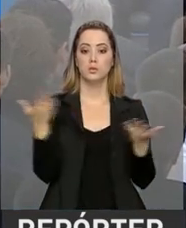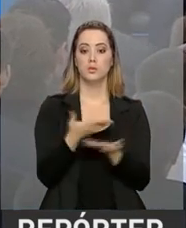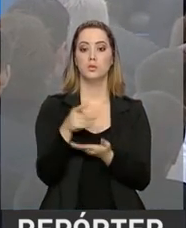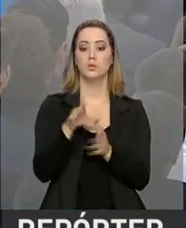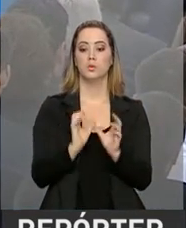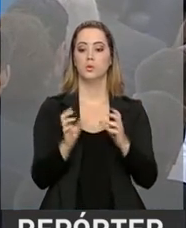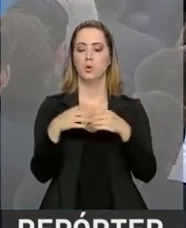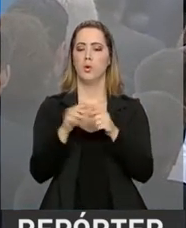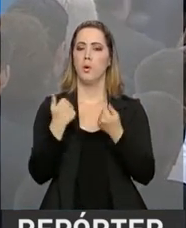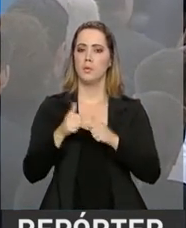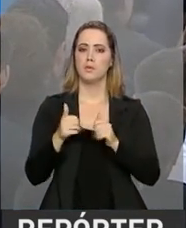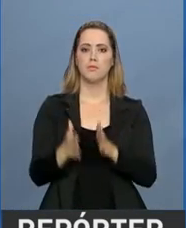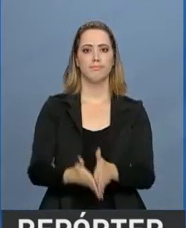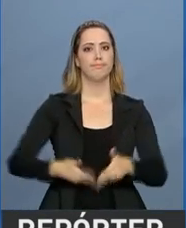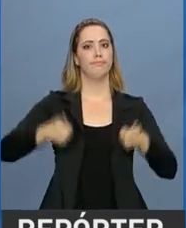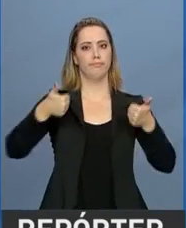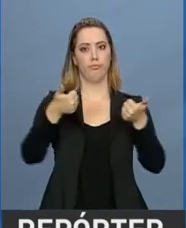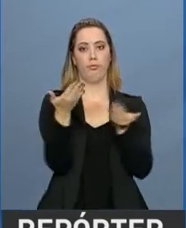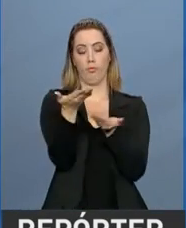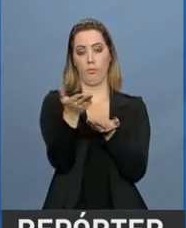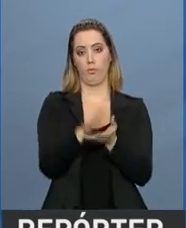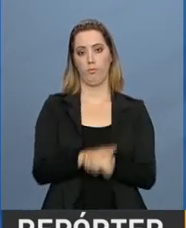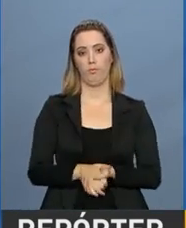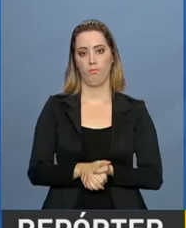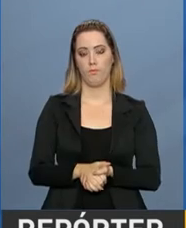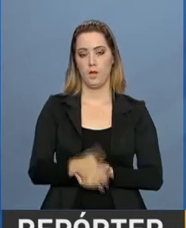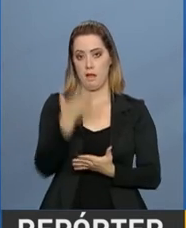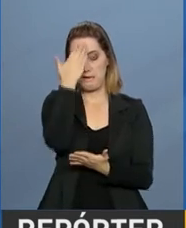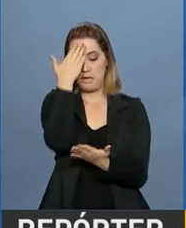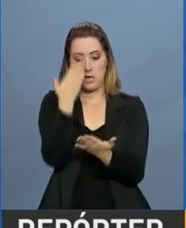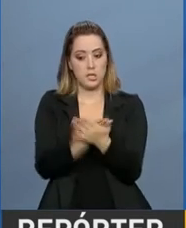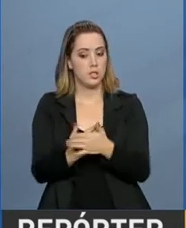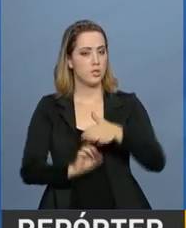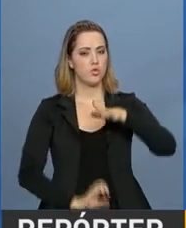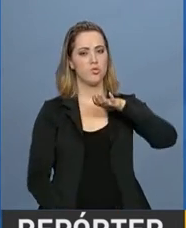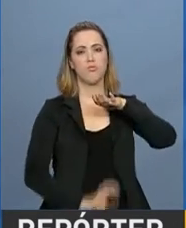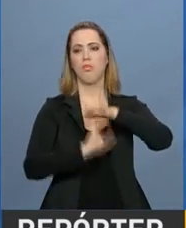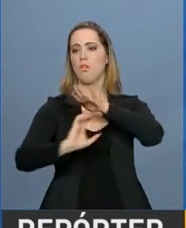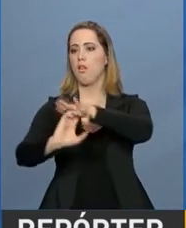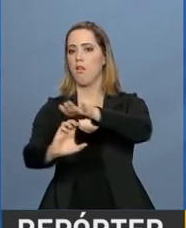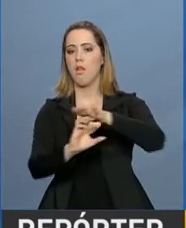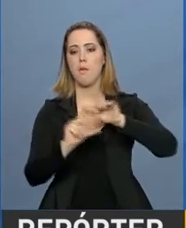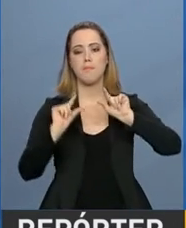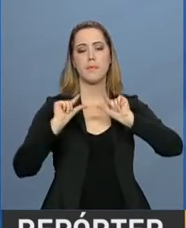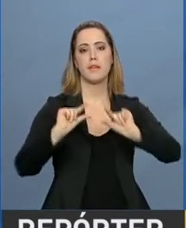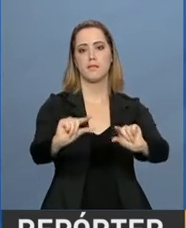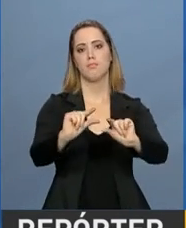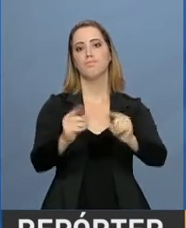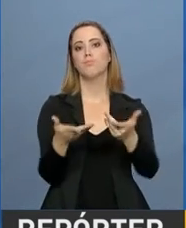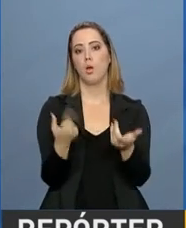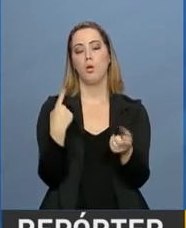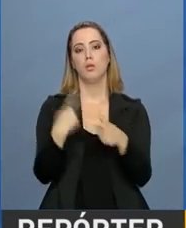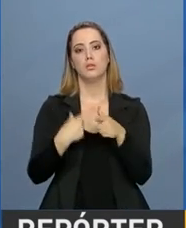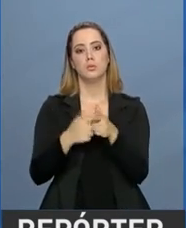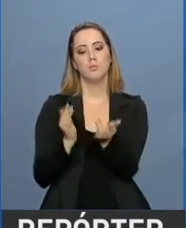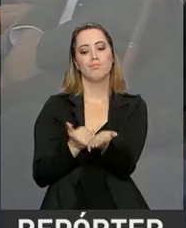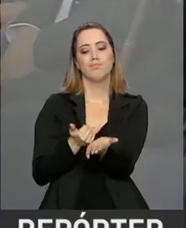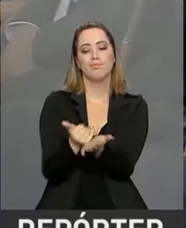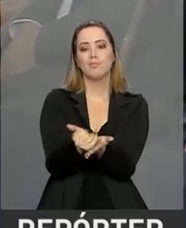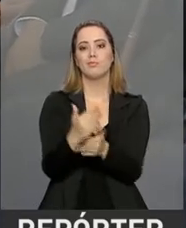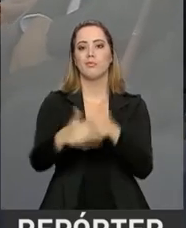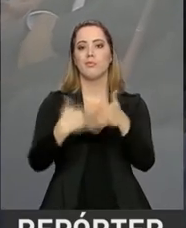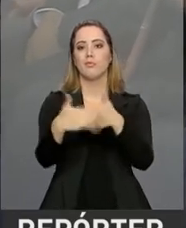tem de ser valorizado acreditem na micro e pequena empresa pois aí que é o cerne do nosso crescimento econômico